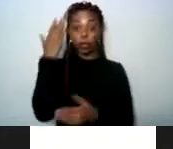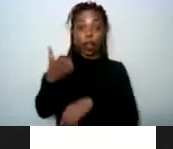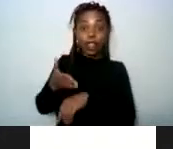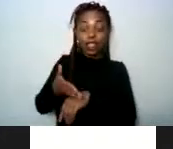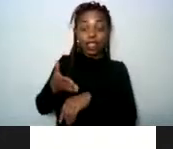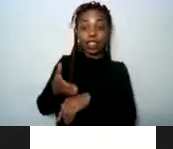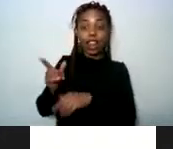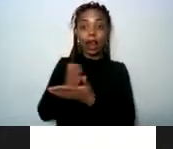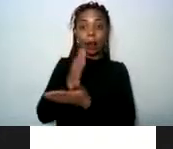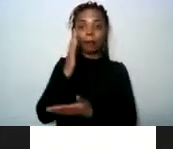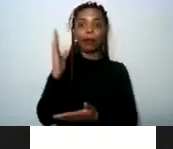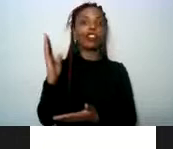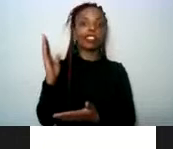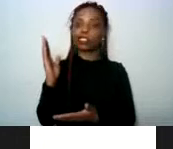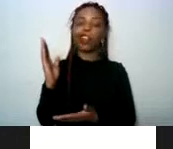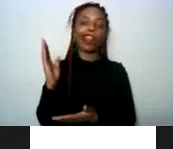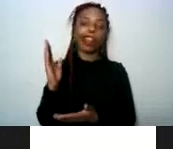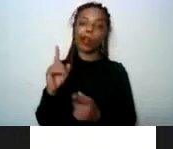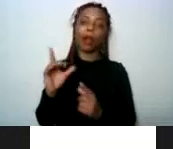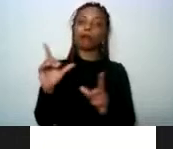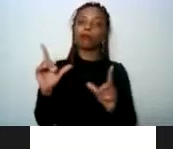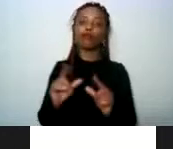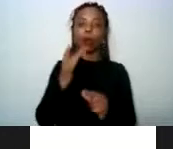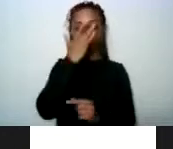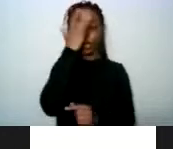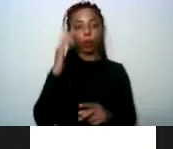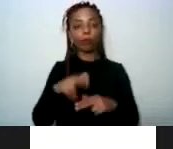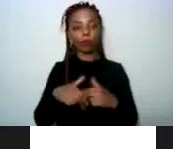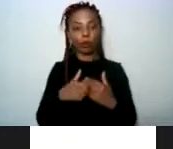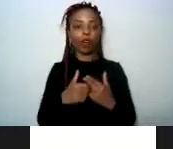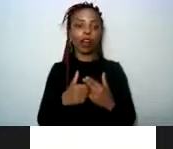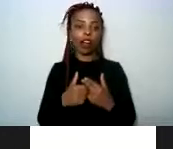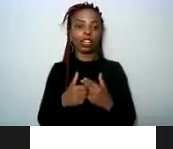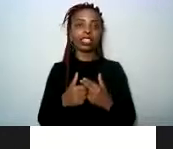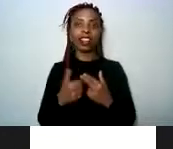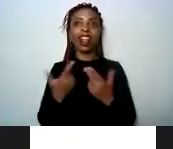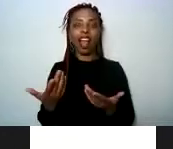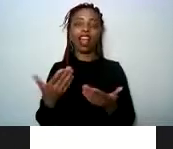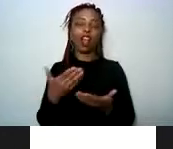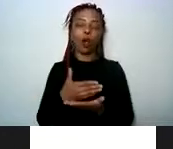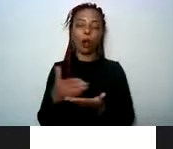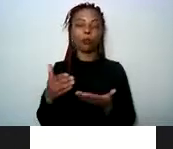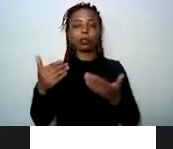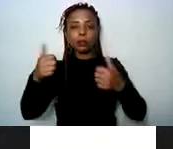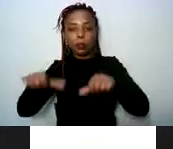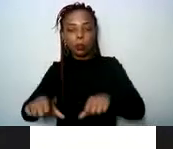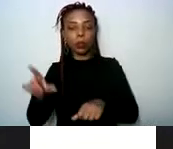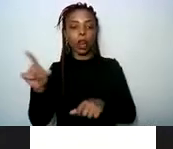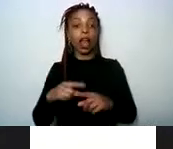é um período também que a degradação se dá pela falta de uso. A gente tem uma interferência de 1991